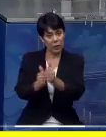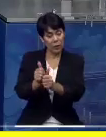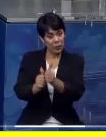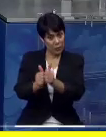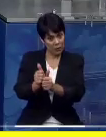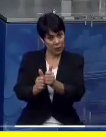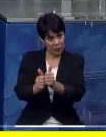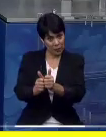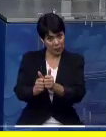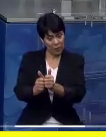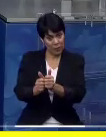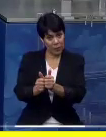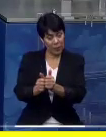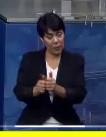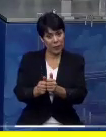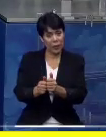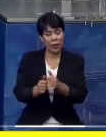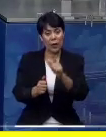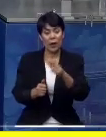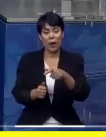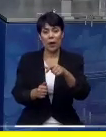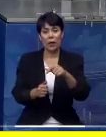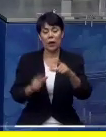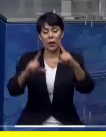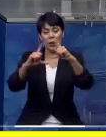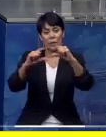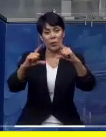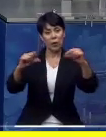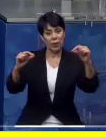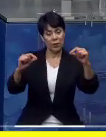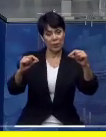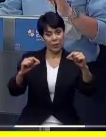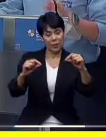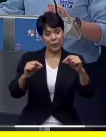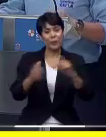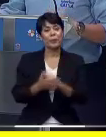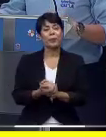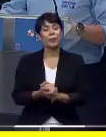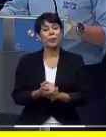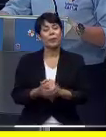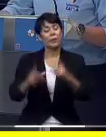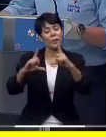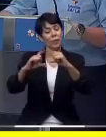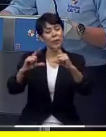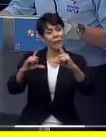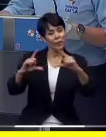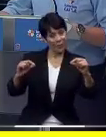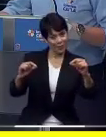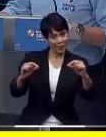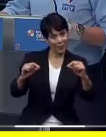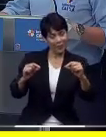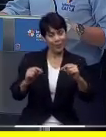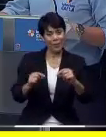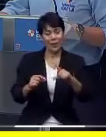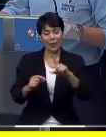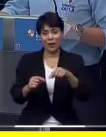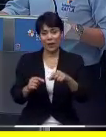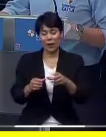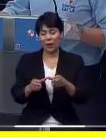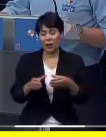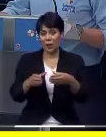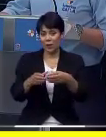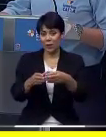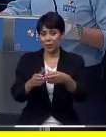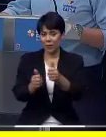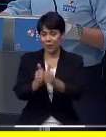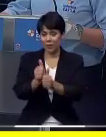E o time do coração é Joinville, de Santa Catarina. Joinville, de Santa Catarina, é o time do